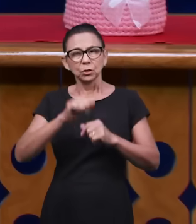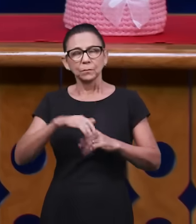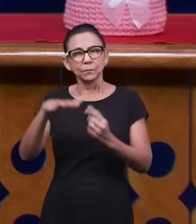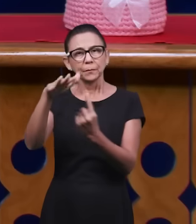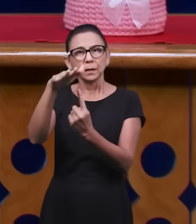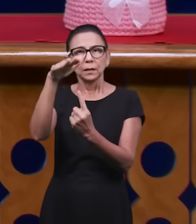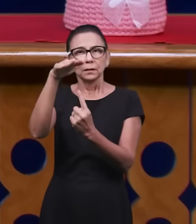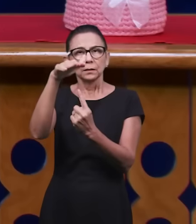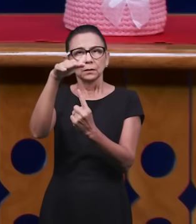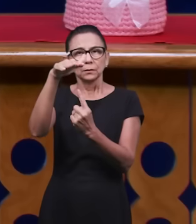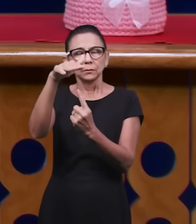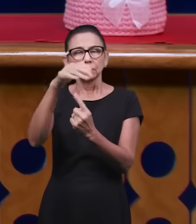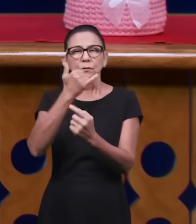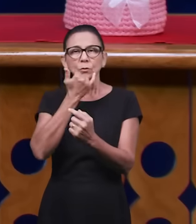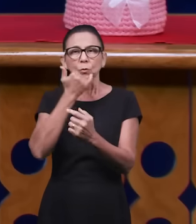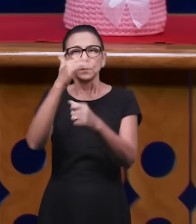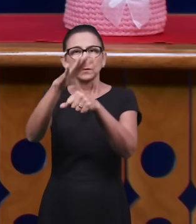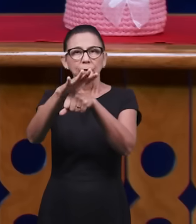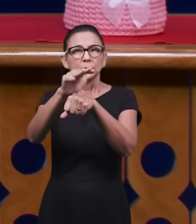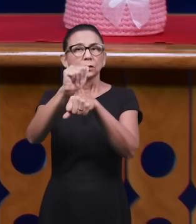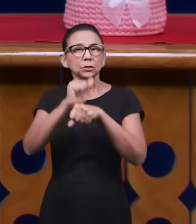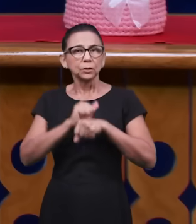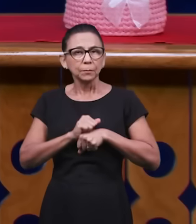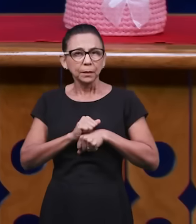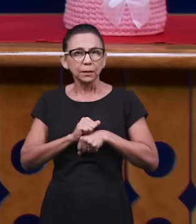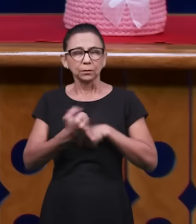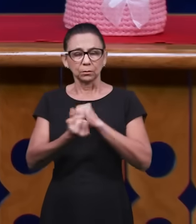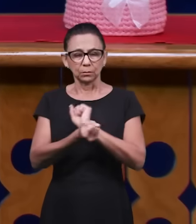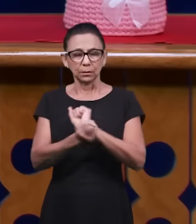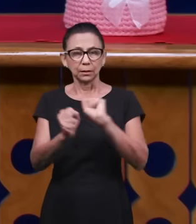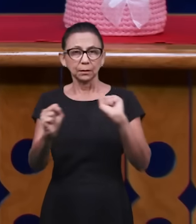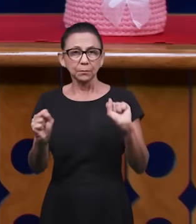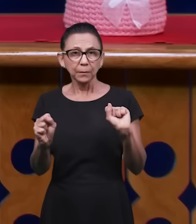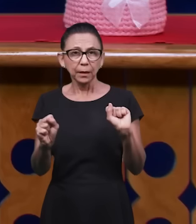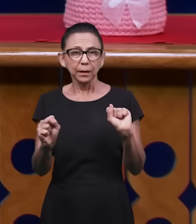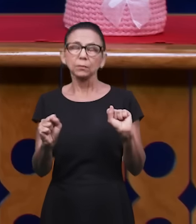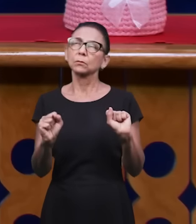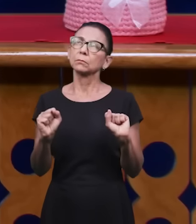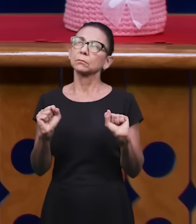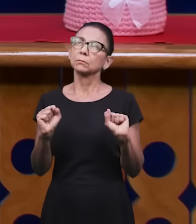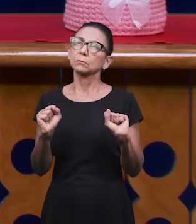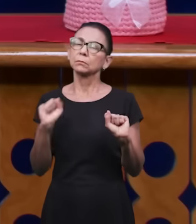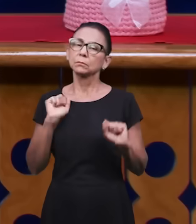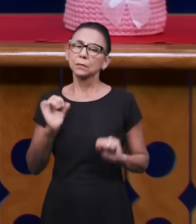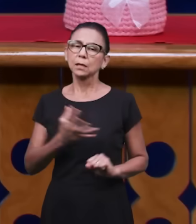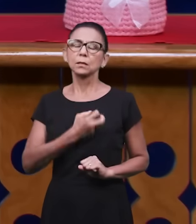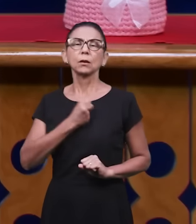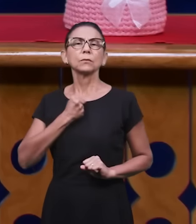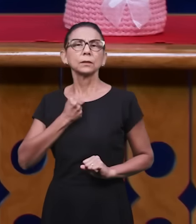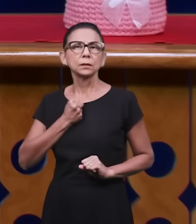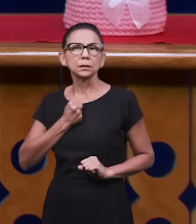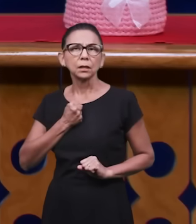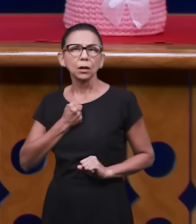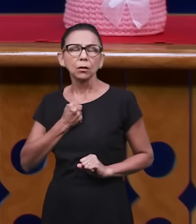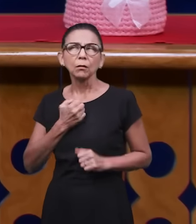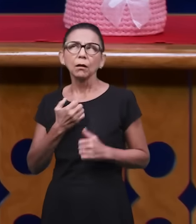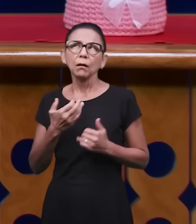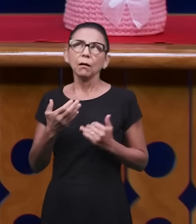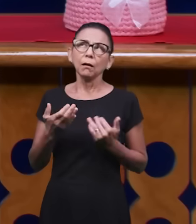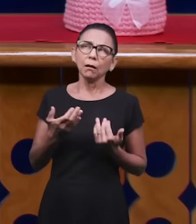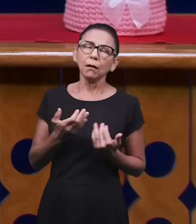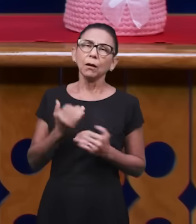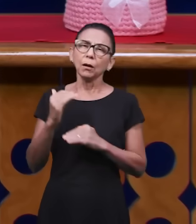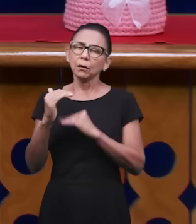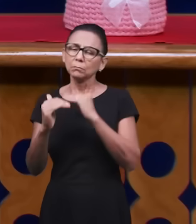bênção, receber a libertação, esse é um entendimento muito raso, muito horizontal a respeito do projeto de